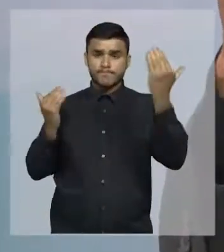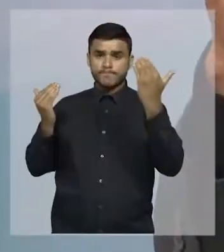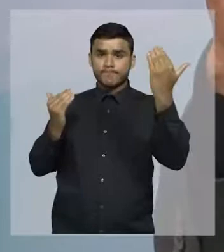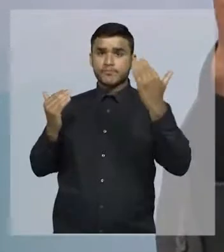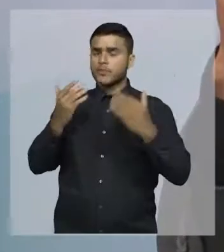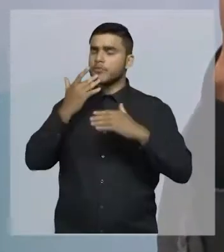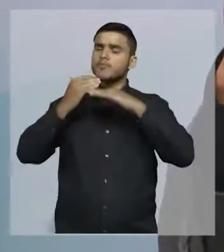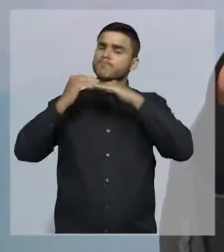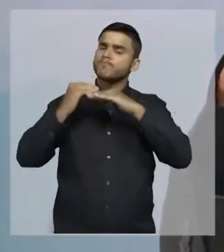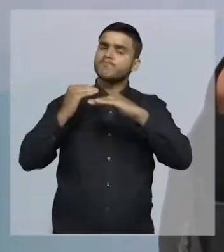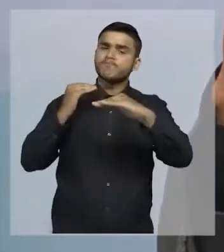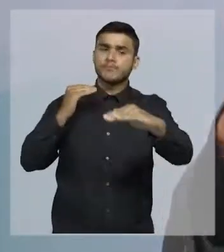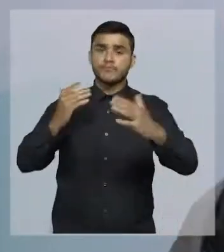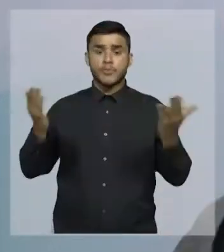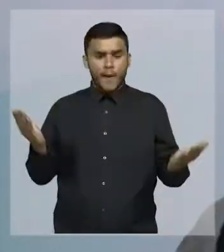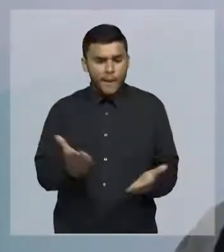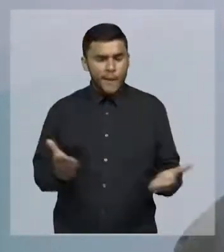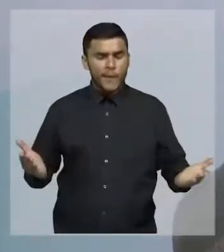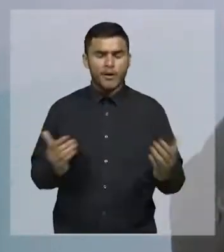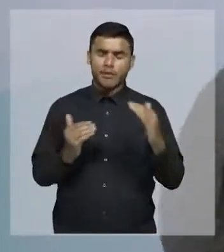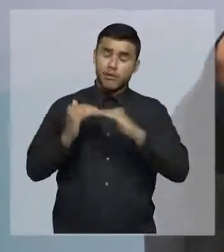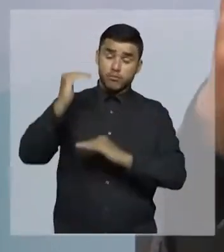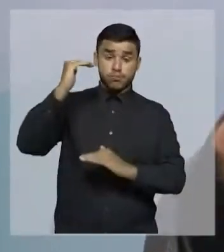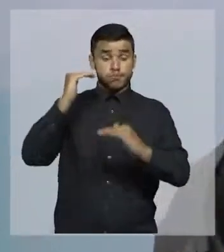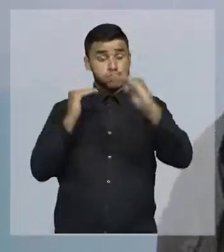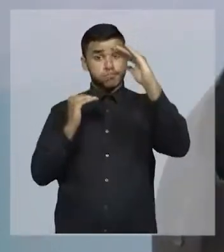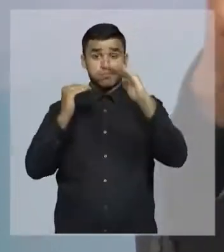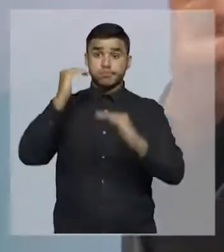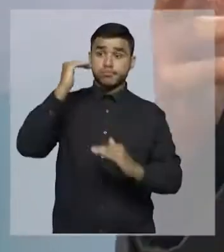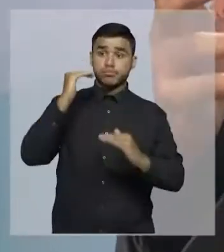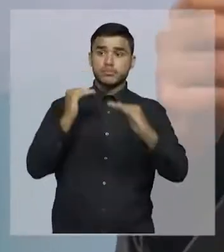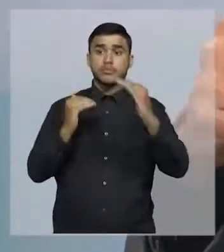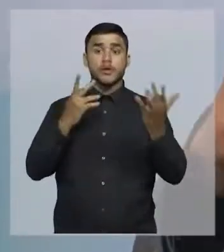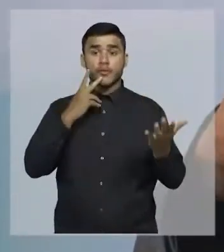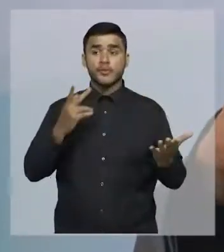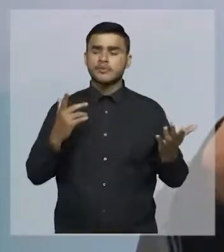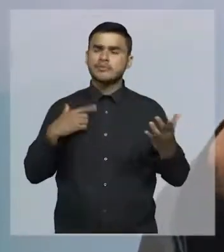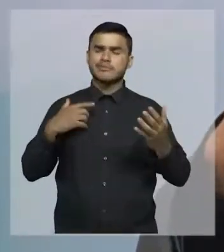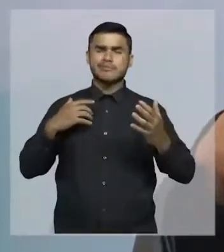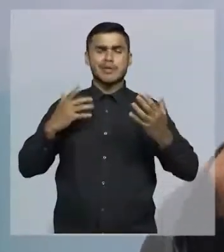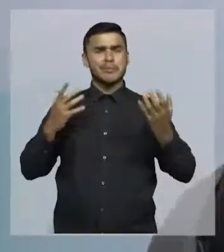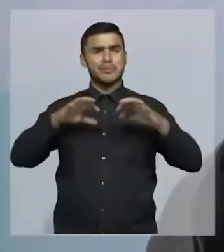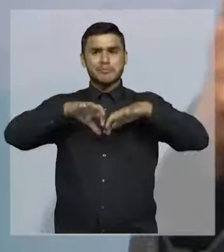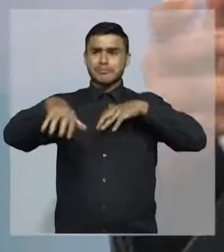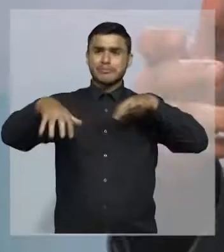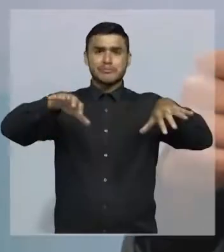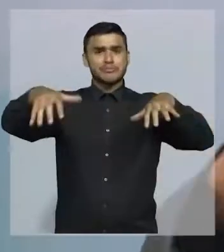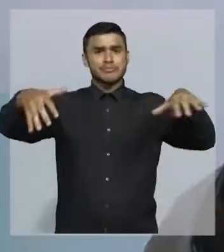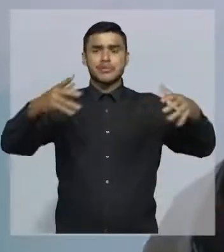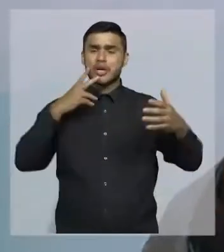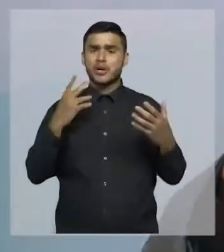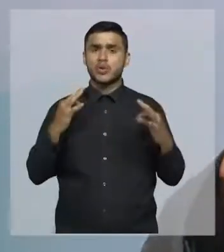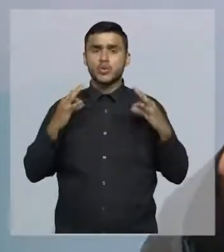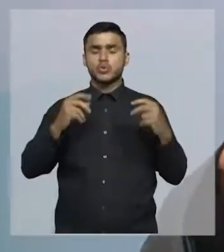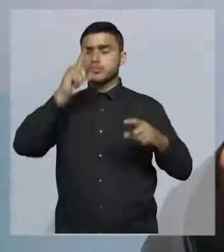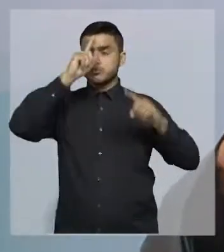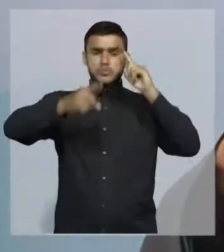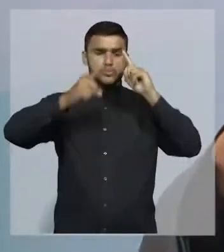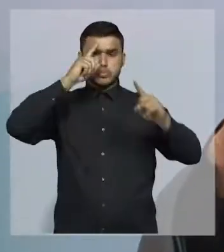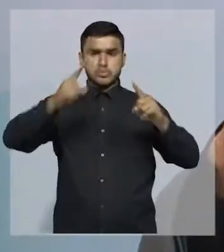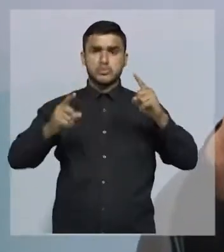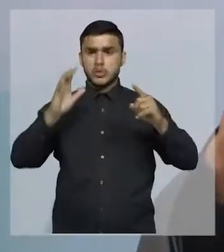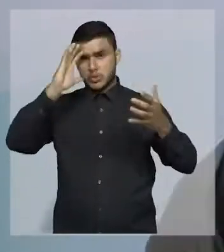Agora a gente está diante de justamente o contrário, né? Uma grande fragmentação. é uma casa que todo mundo manda, né? Então a gente não